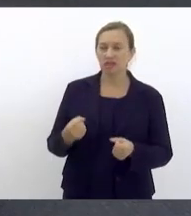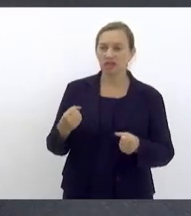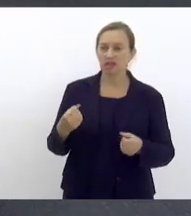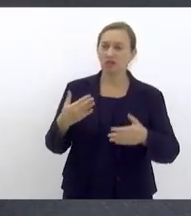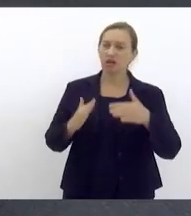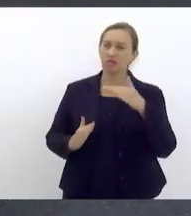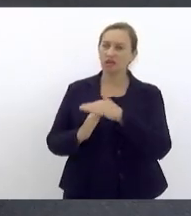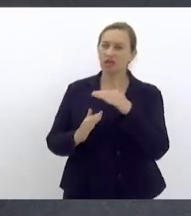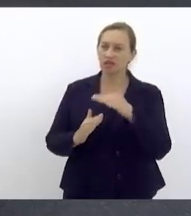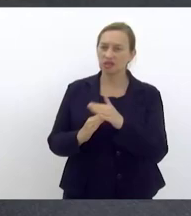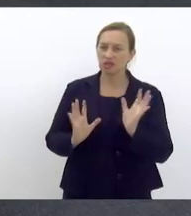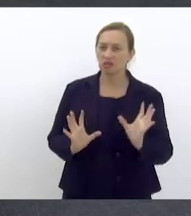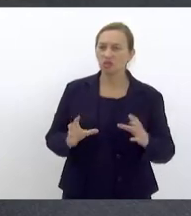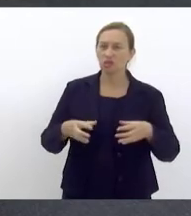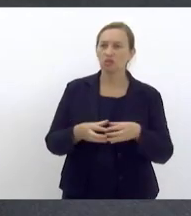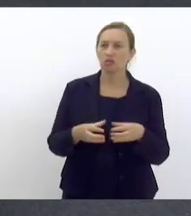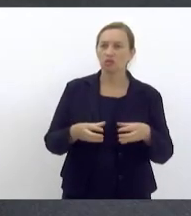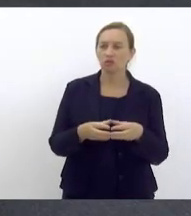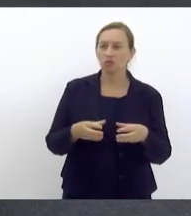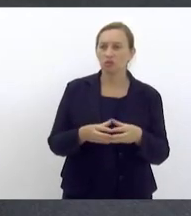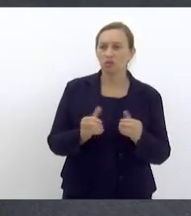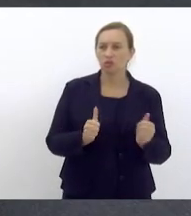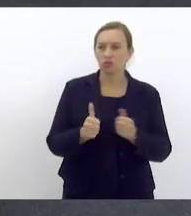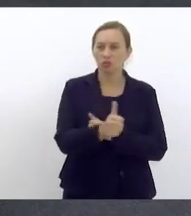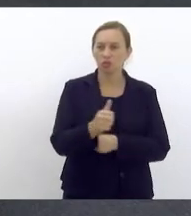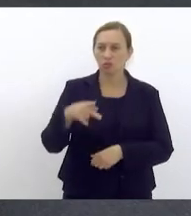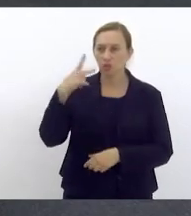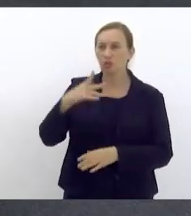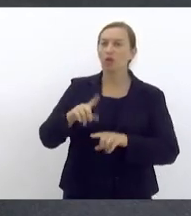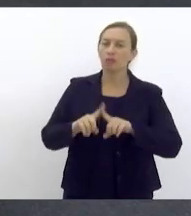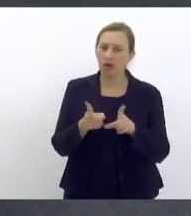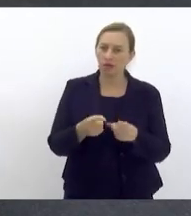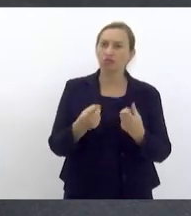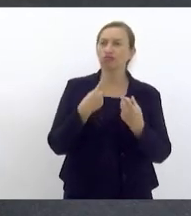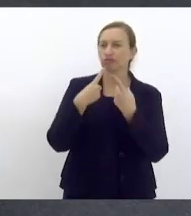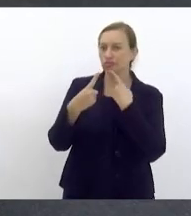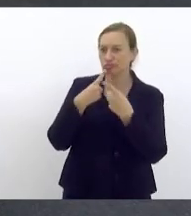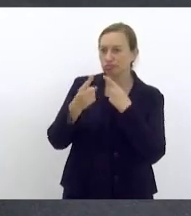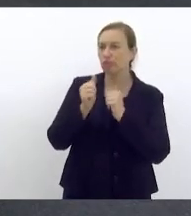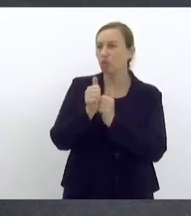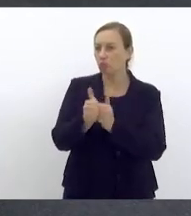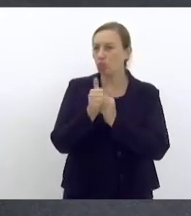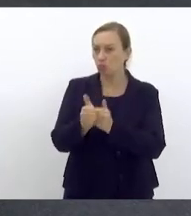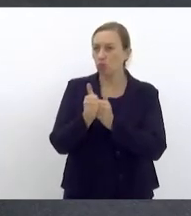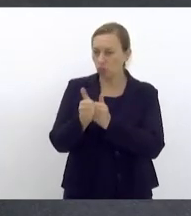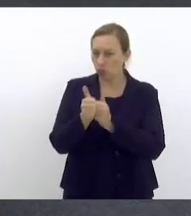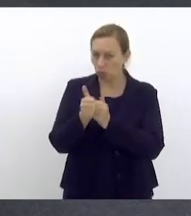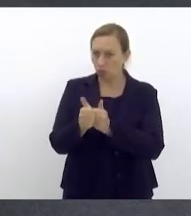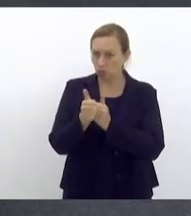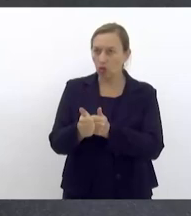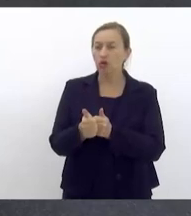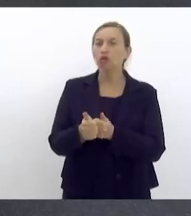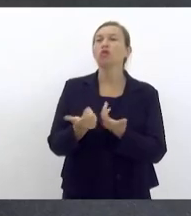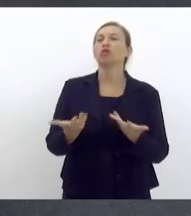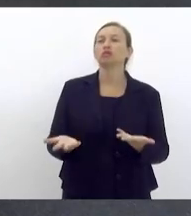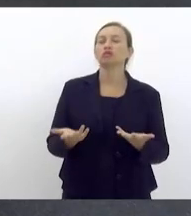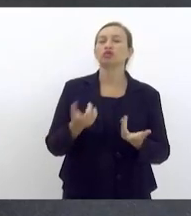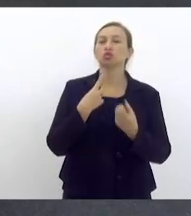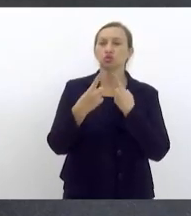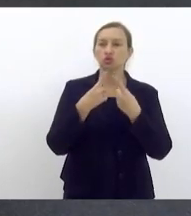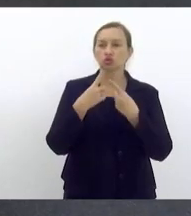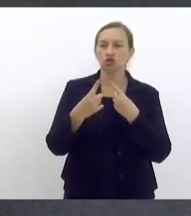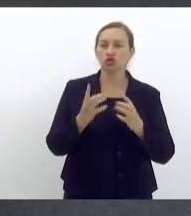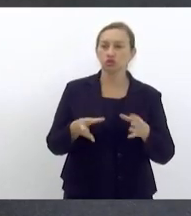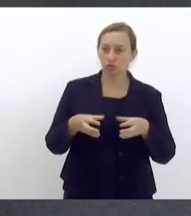mas ainda assim topamos o debate topamos é acompanhar o saldo do que foi discutido